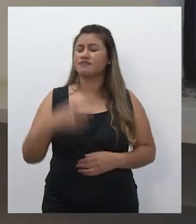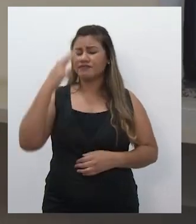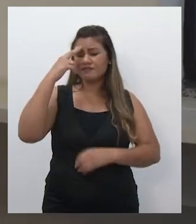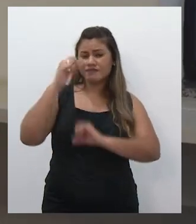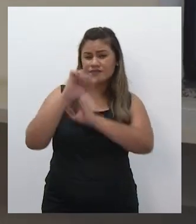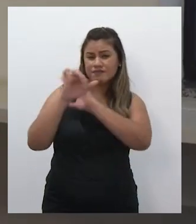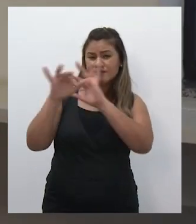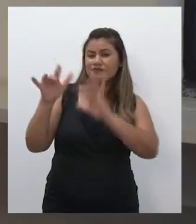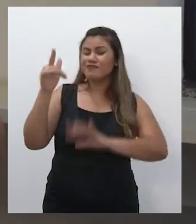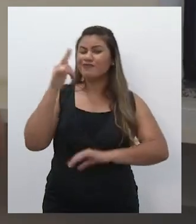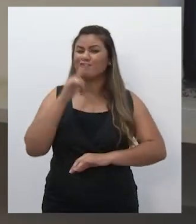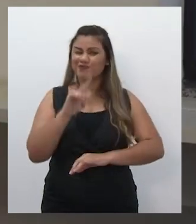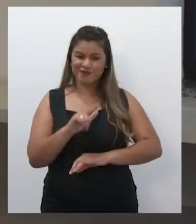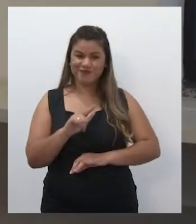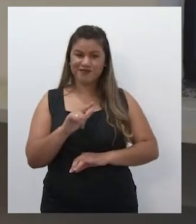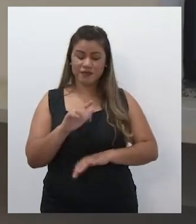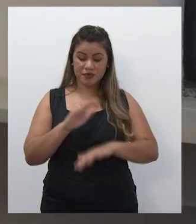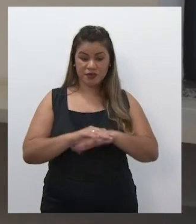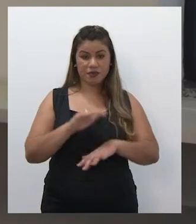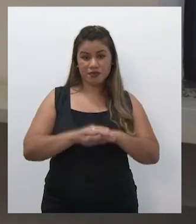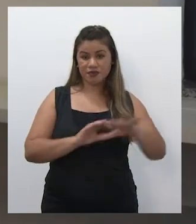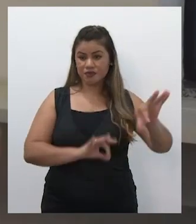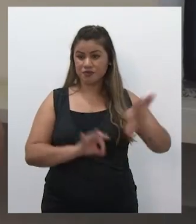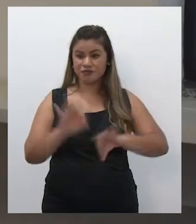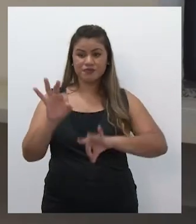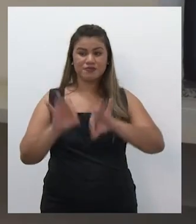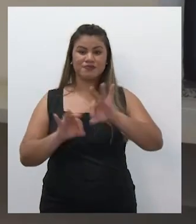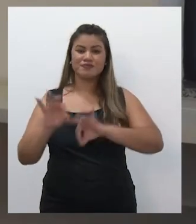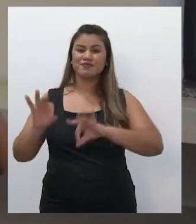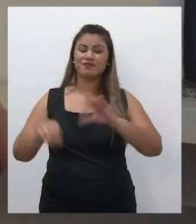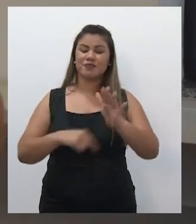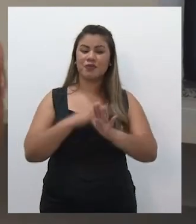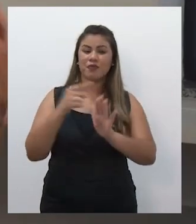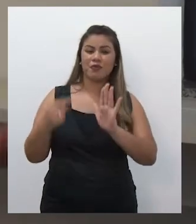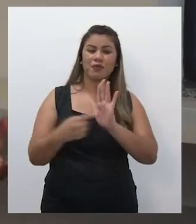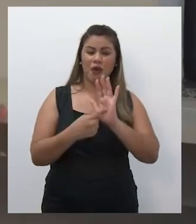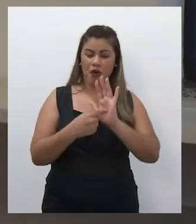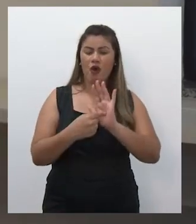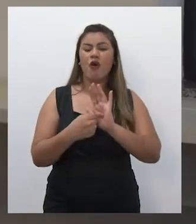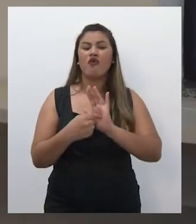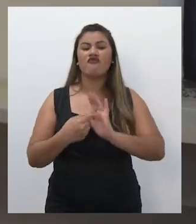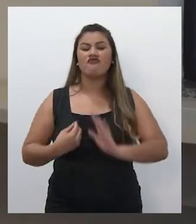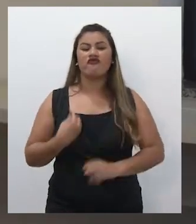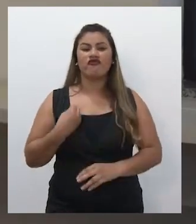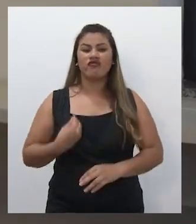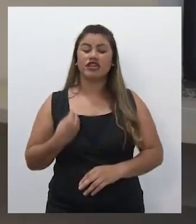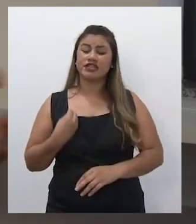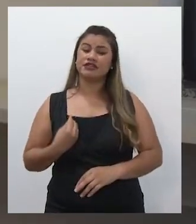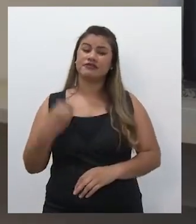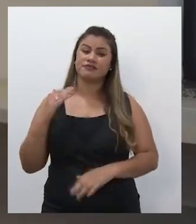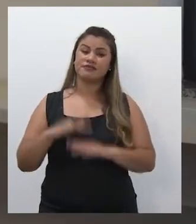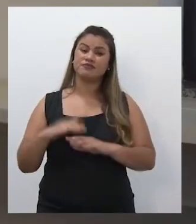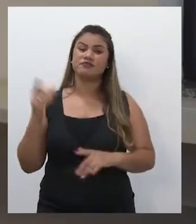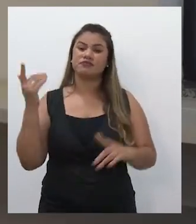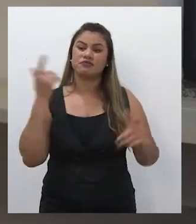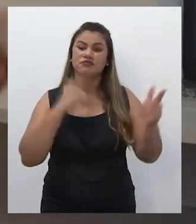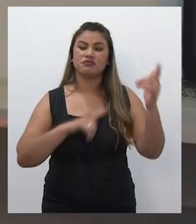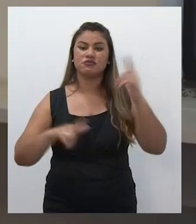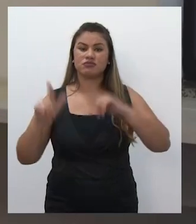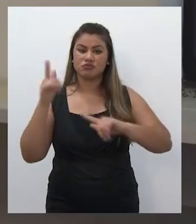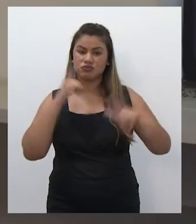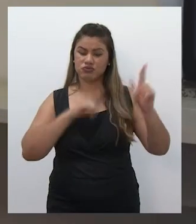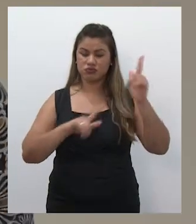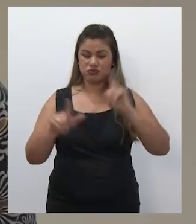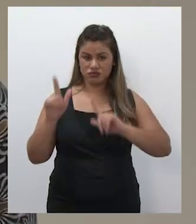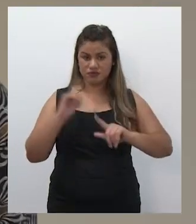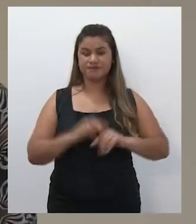se preparar mesmo para ter propósito na vida e poder realizar aquilo a